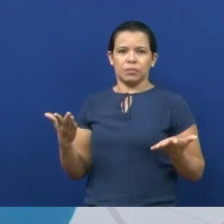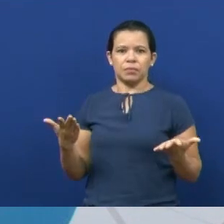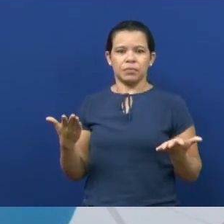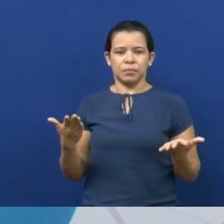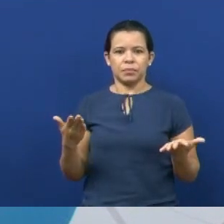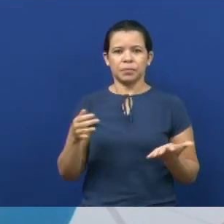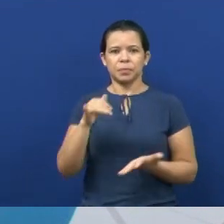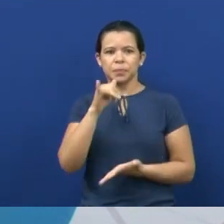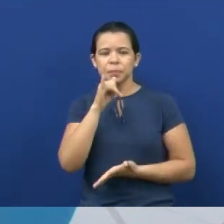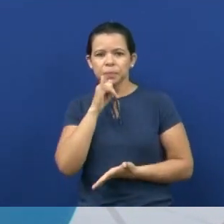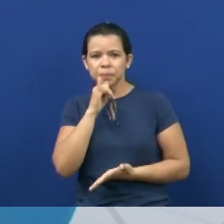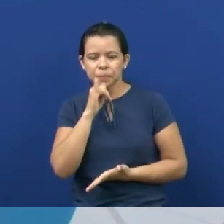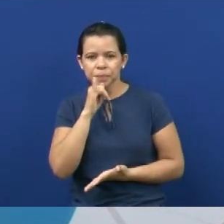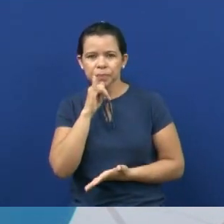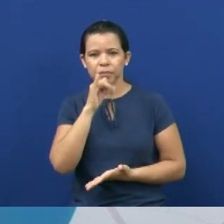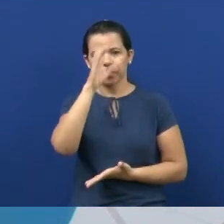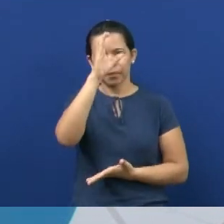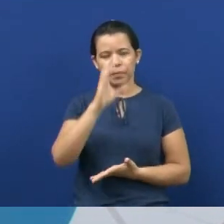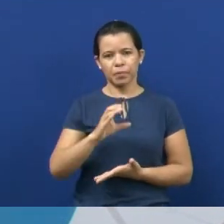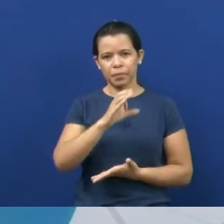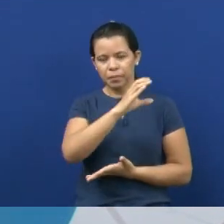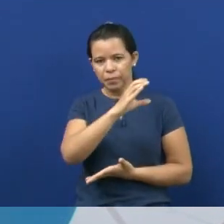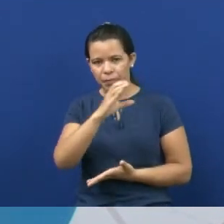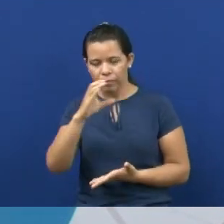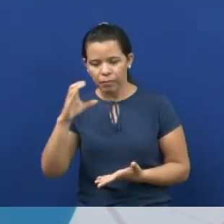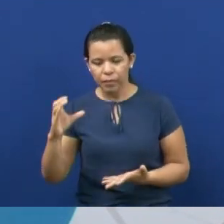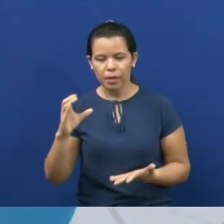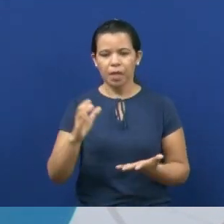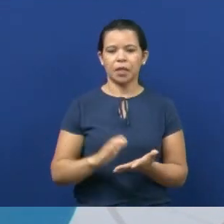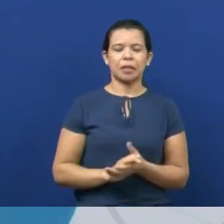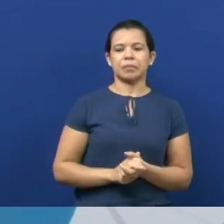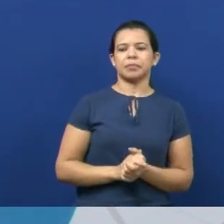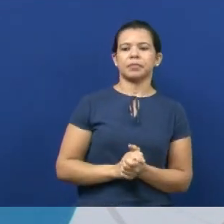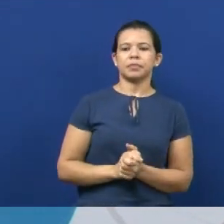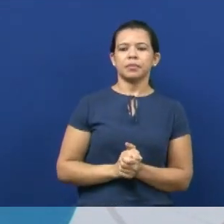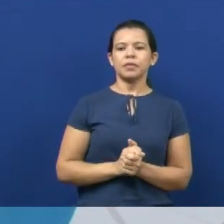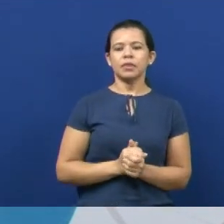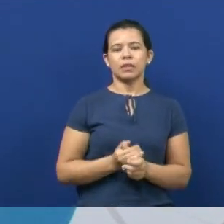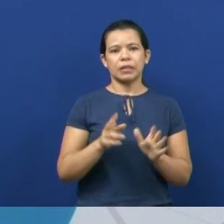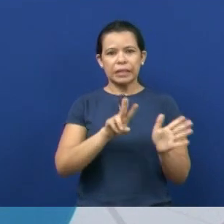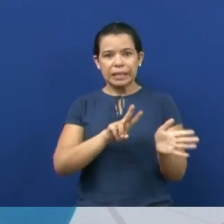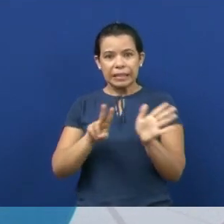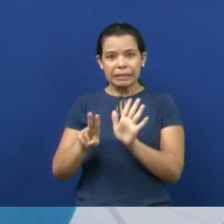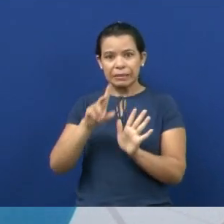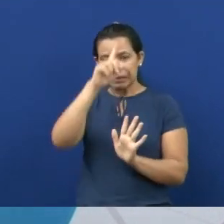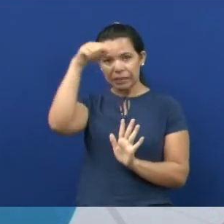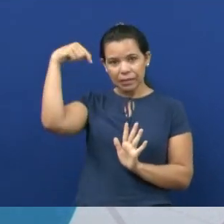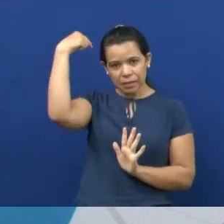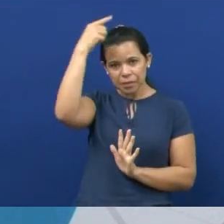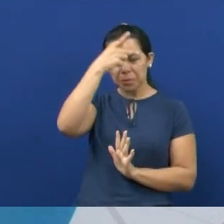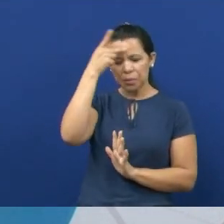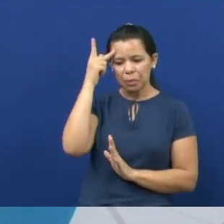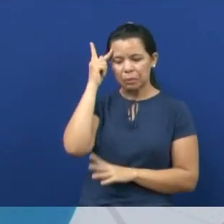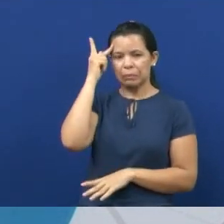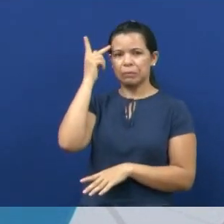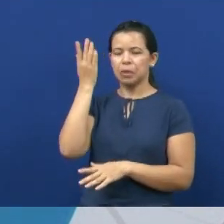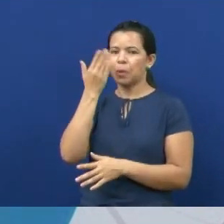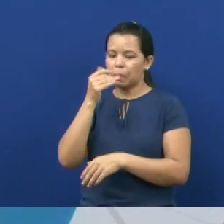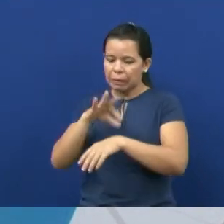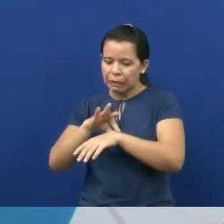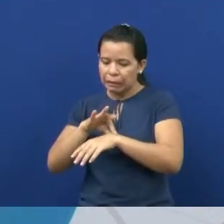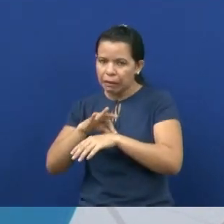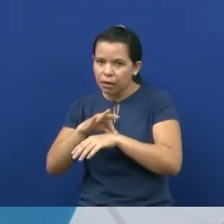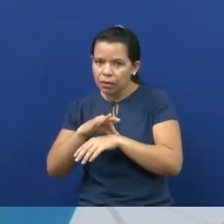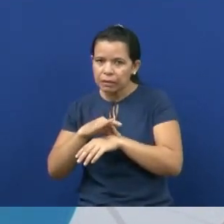é profano, por exemplo, comer carne de gado. Por isso que as pessoas costumam comer peixe, né?